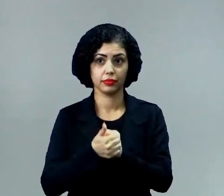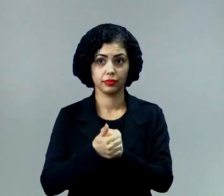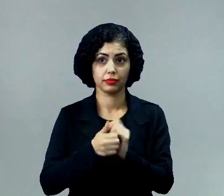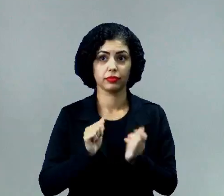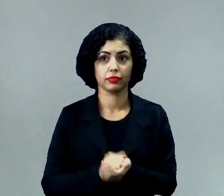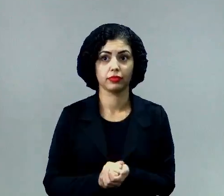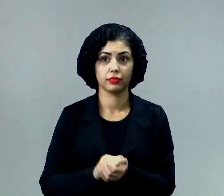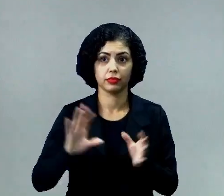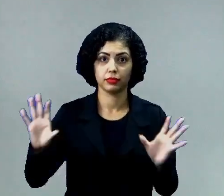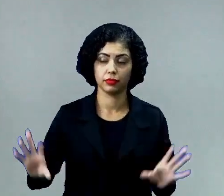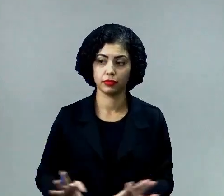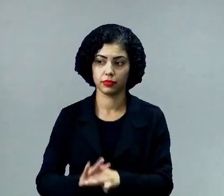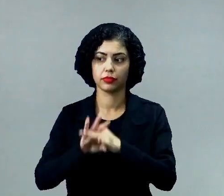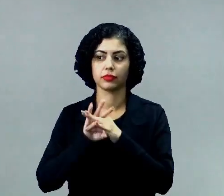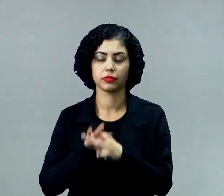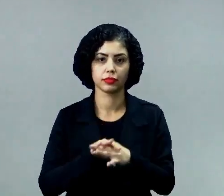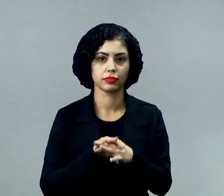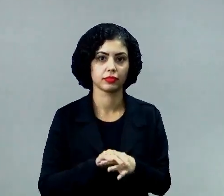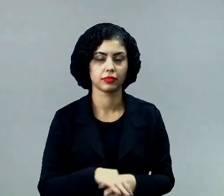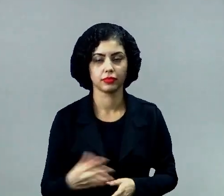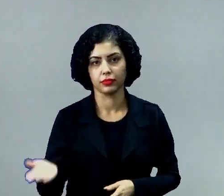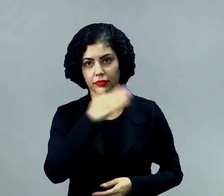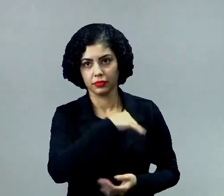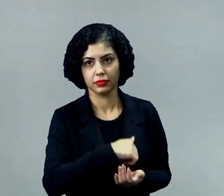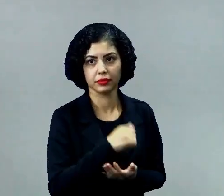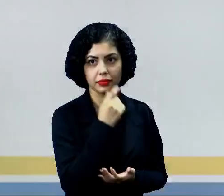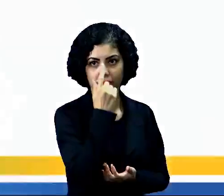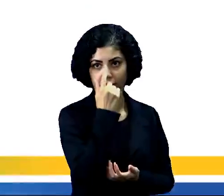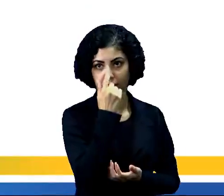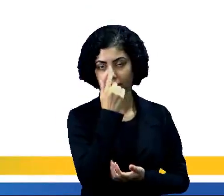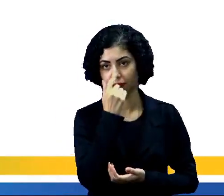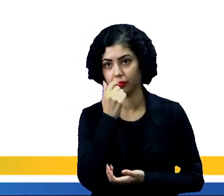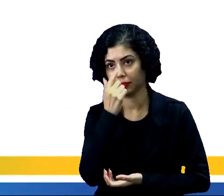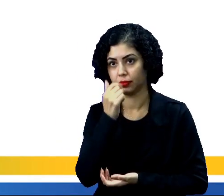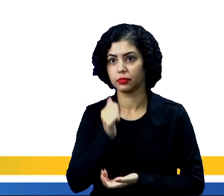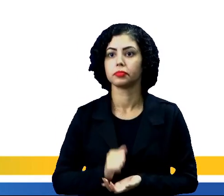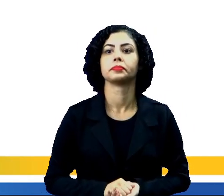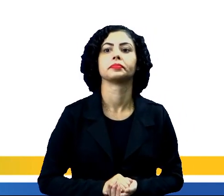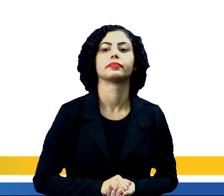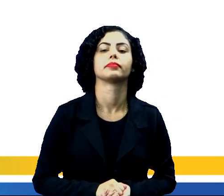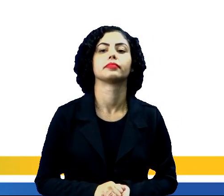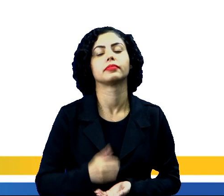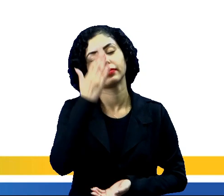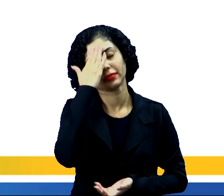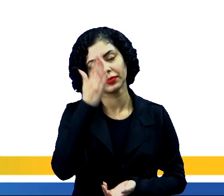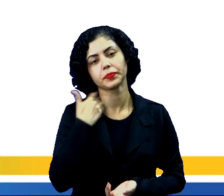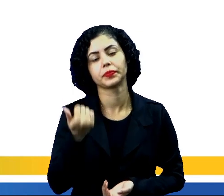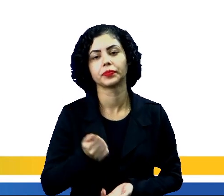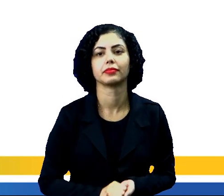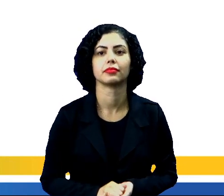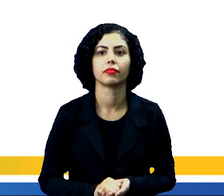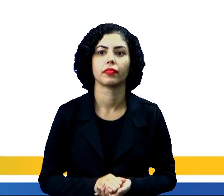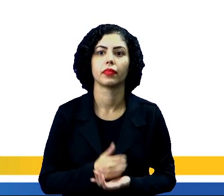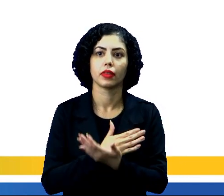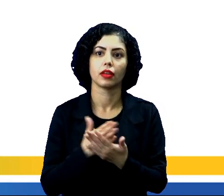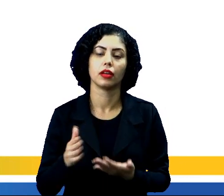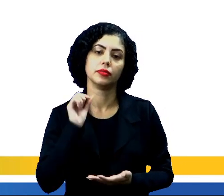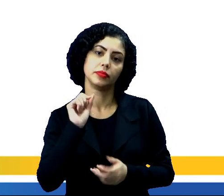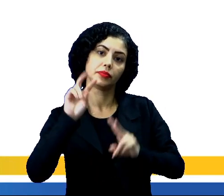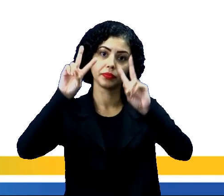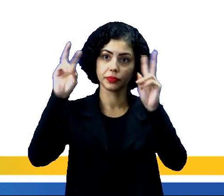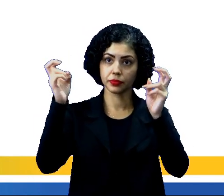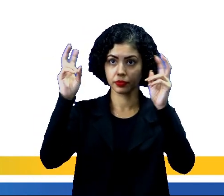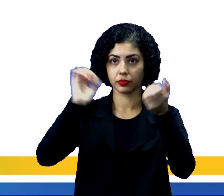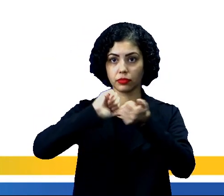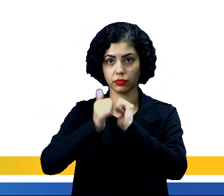taco relacionada ao campo. Então, foca aqui na tela que a gente vai conseguir compreender um pouquinho melhor. Inicialmente, a gente vai abordar